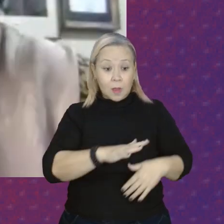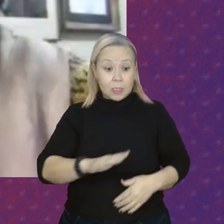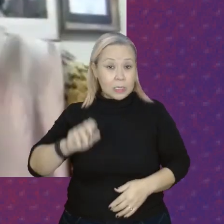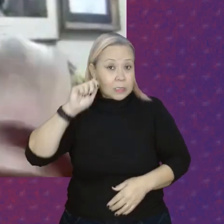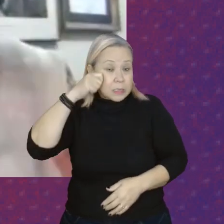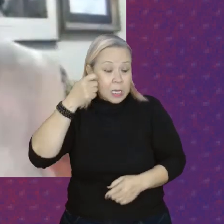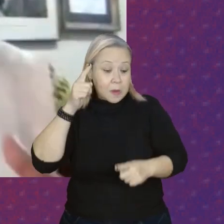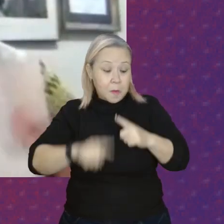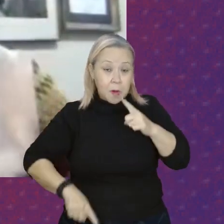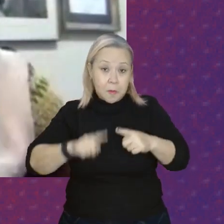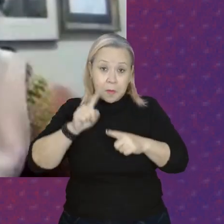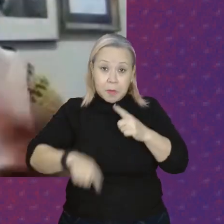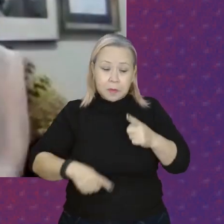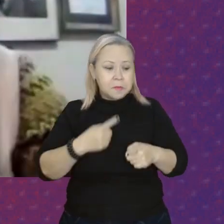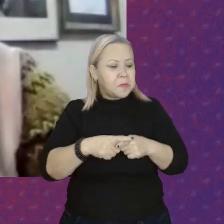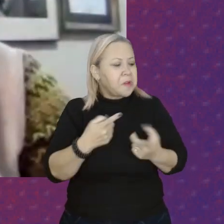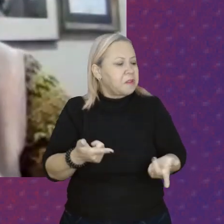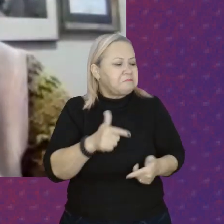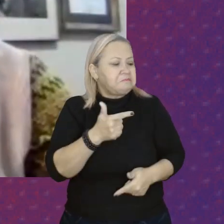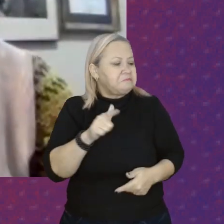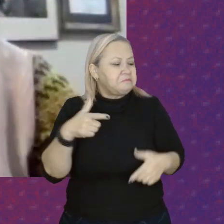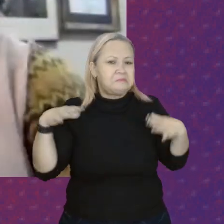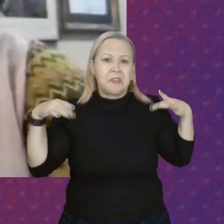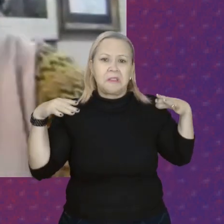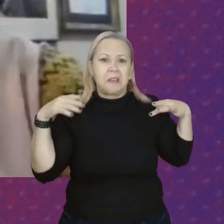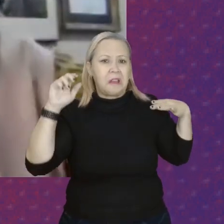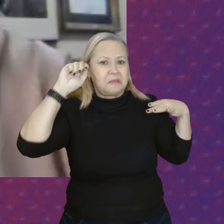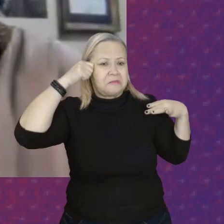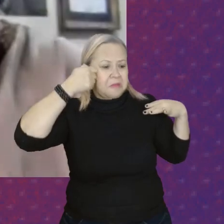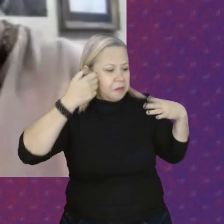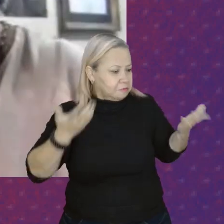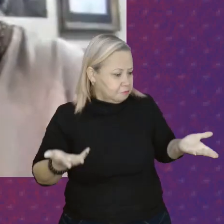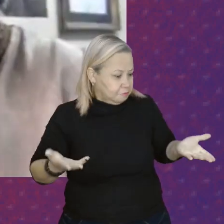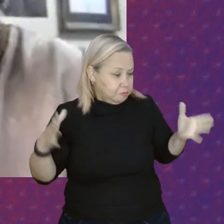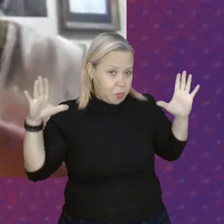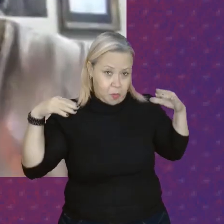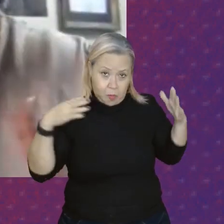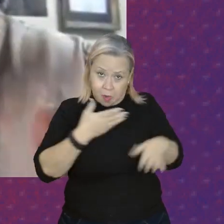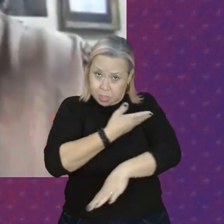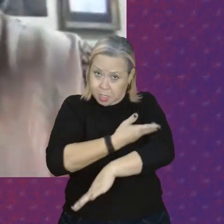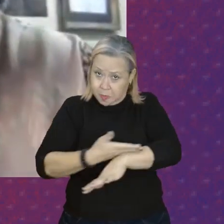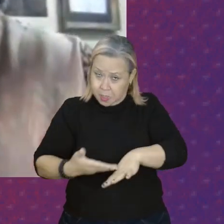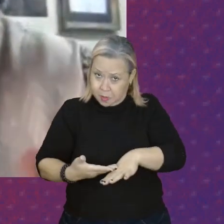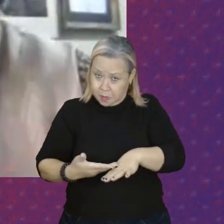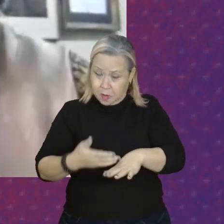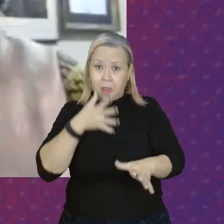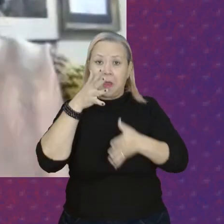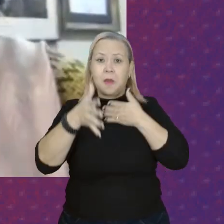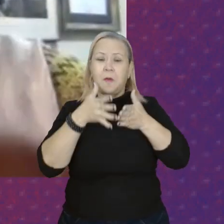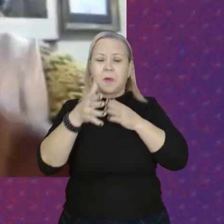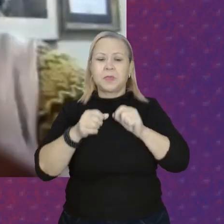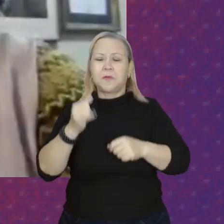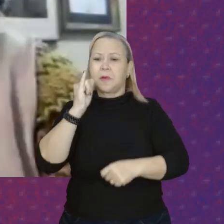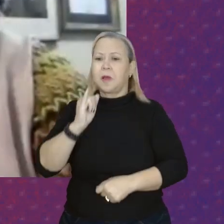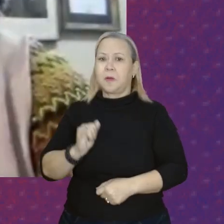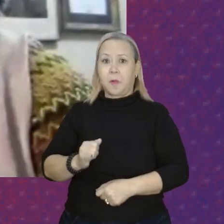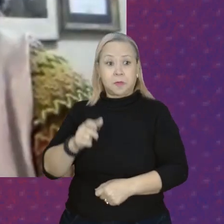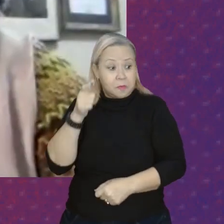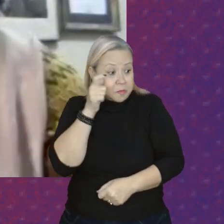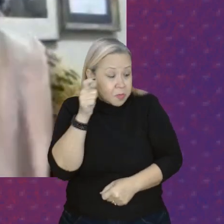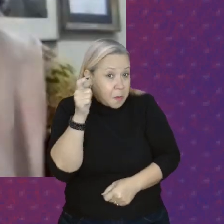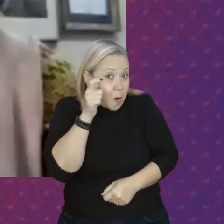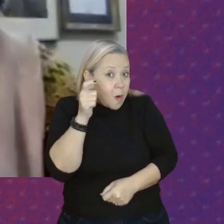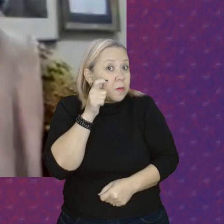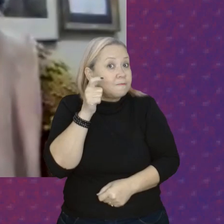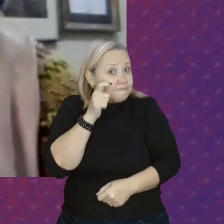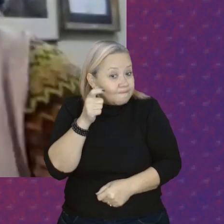quê? Porque diziam, não tem anjo negro, né? O anjo é branco. Mas quando se falava da figura do demônio, né?